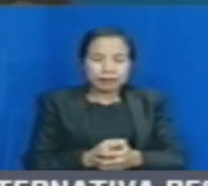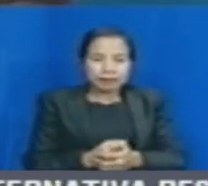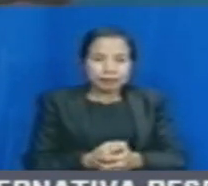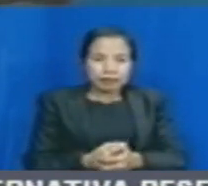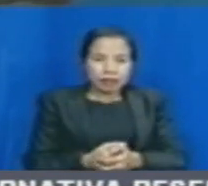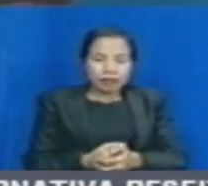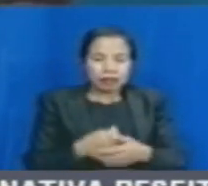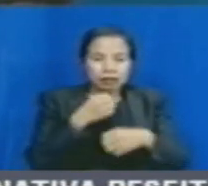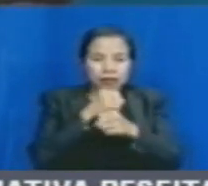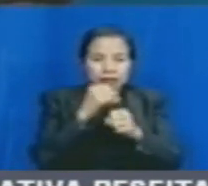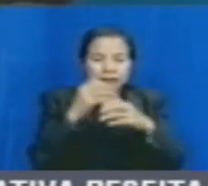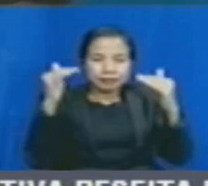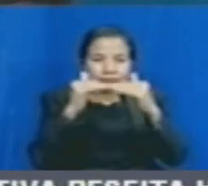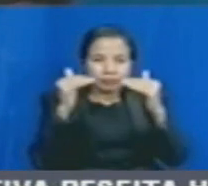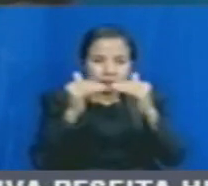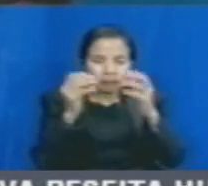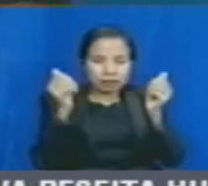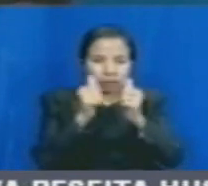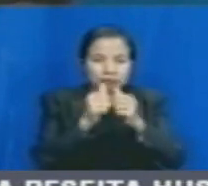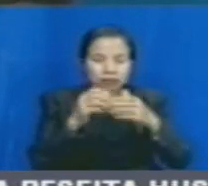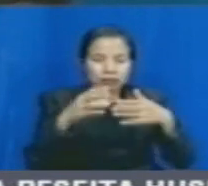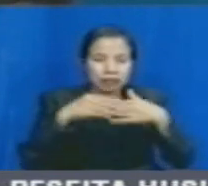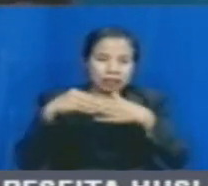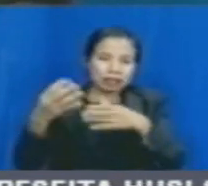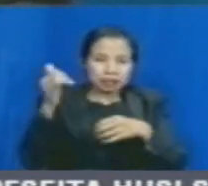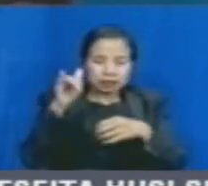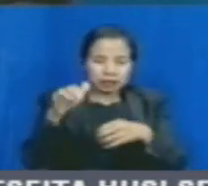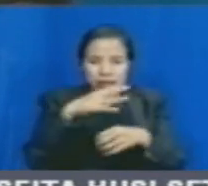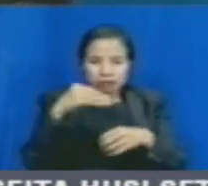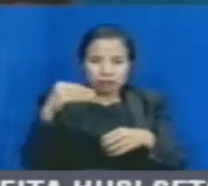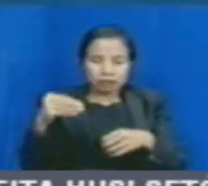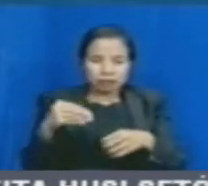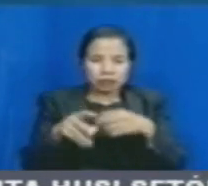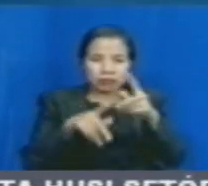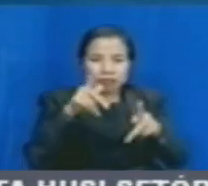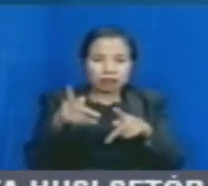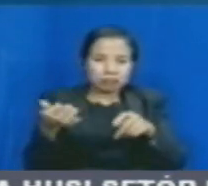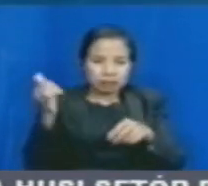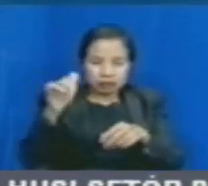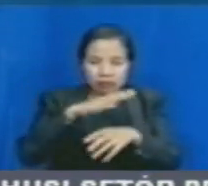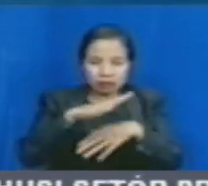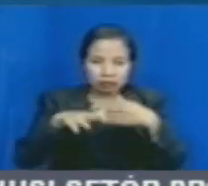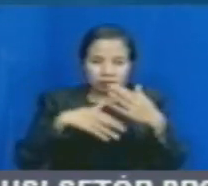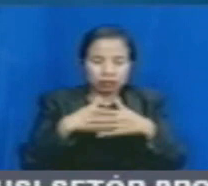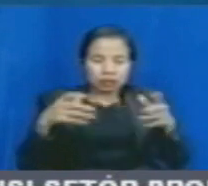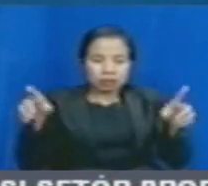halo encontros o Itania líder sira no nemo so entidade sira hoto nebe i relação